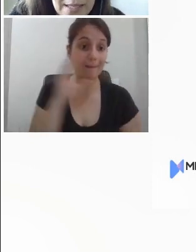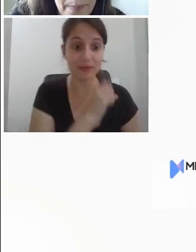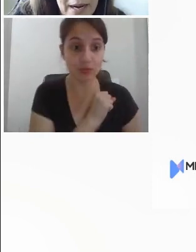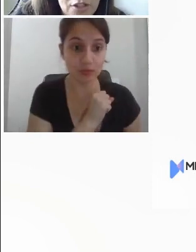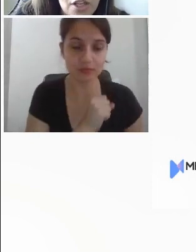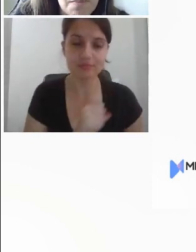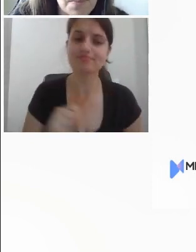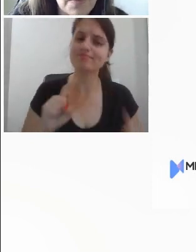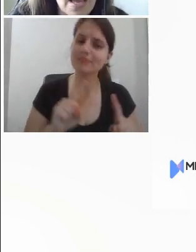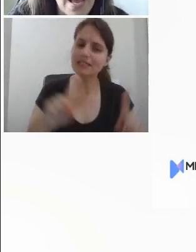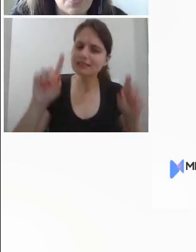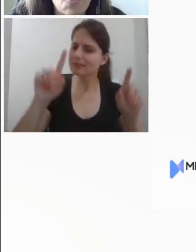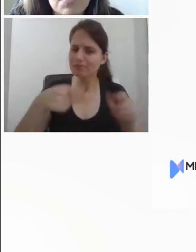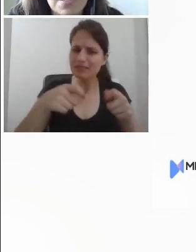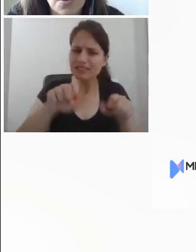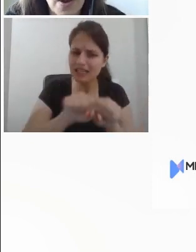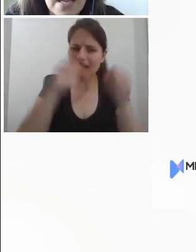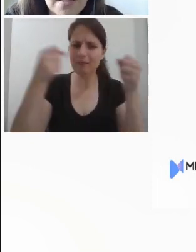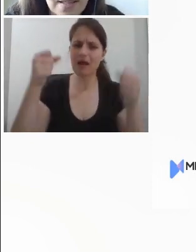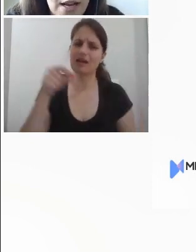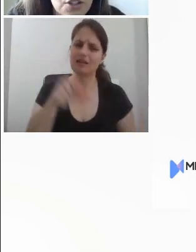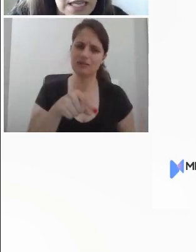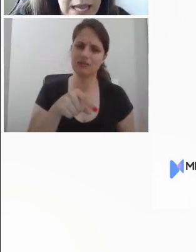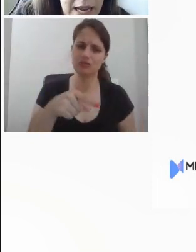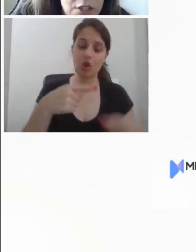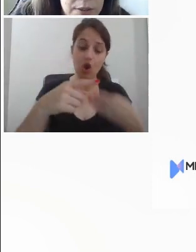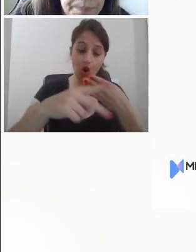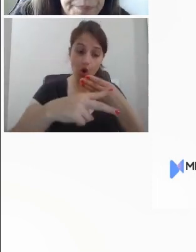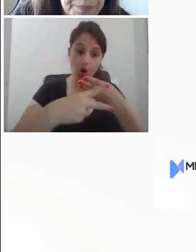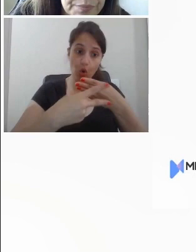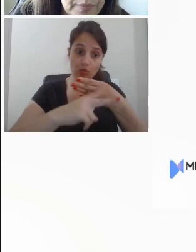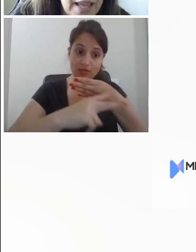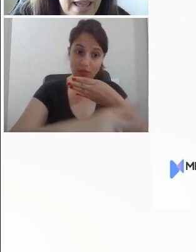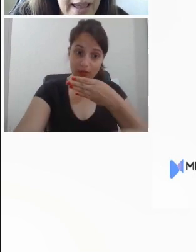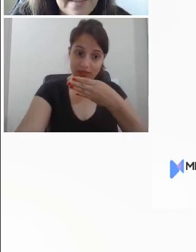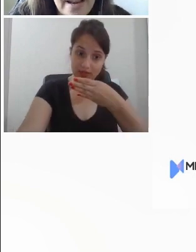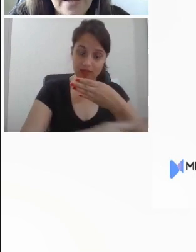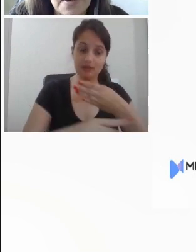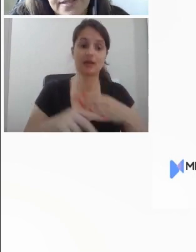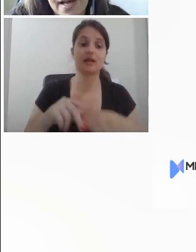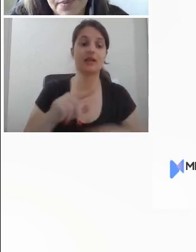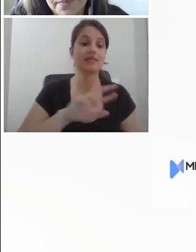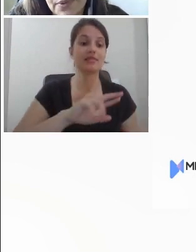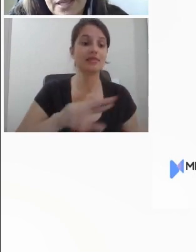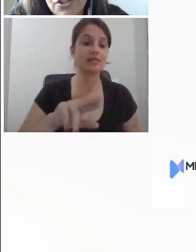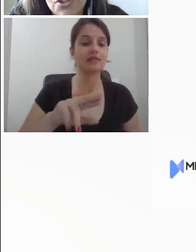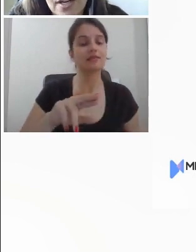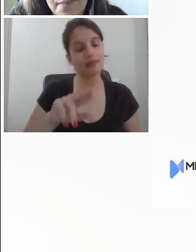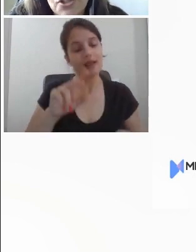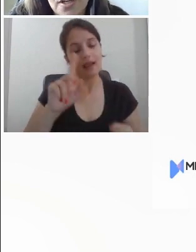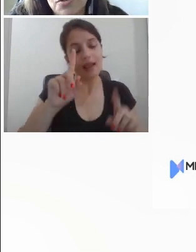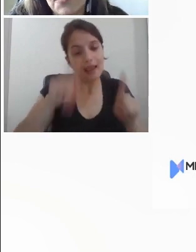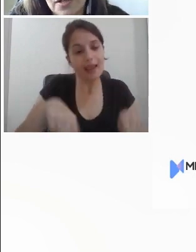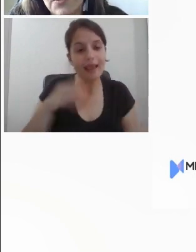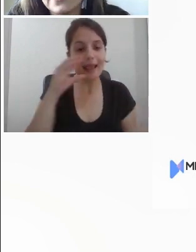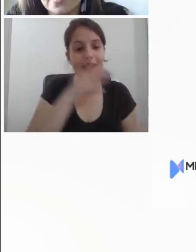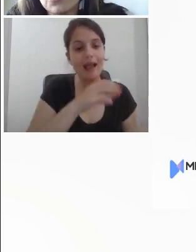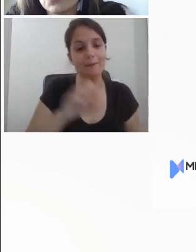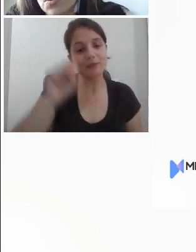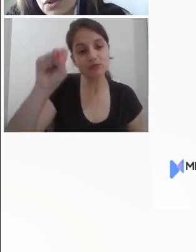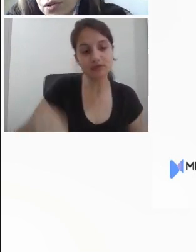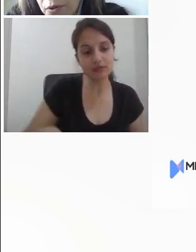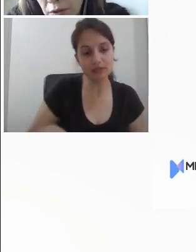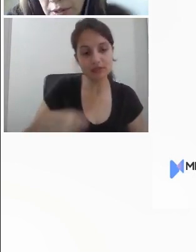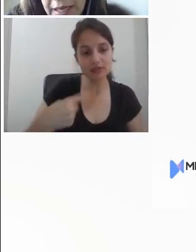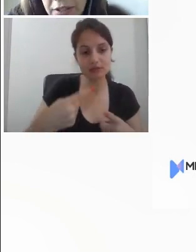quebrar esse paradigma a consequência da agilidade é entrega mais rápida porque a gente acaba gerando valor em